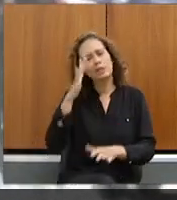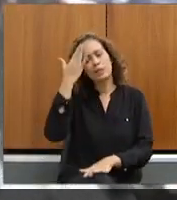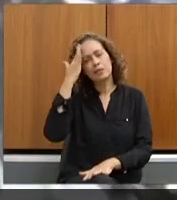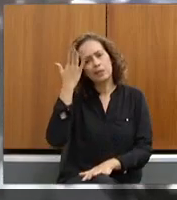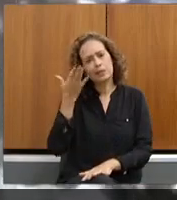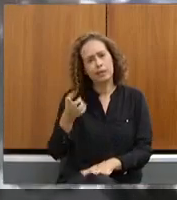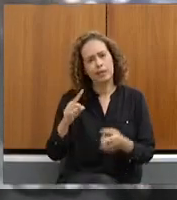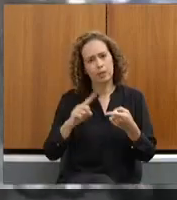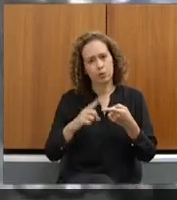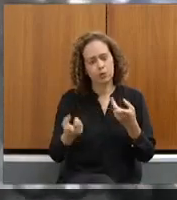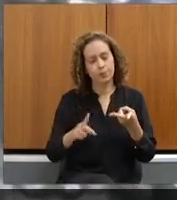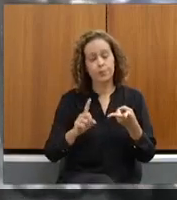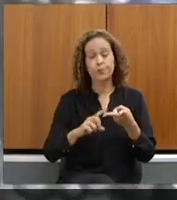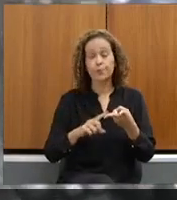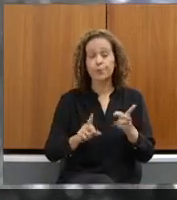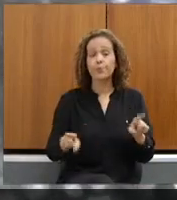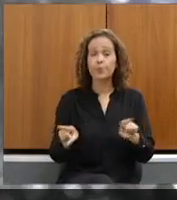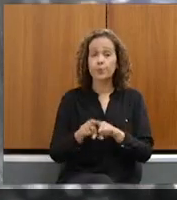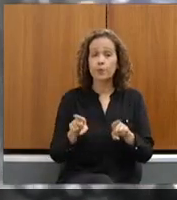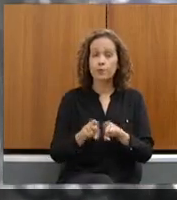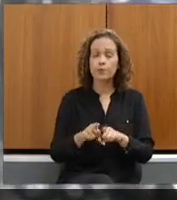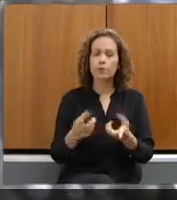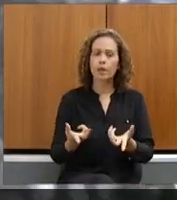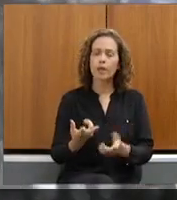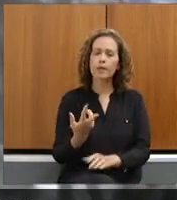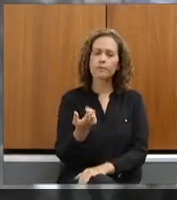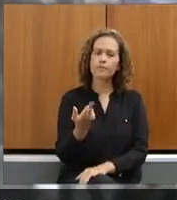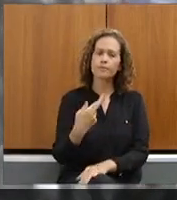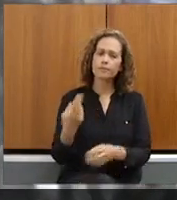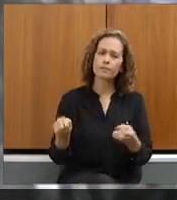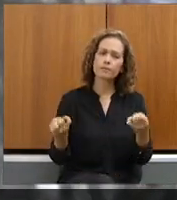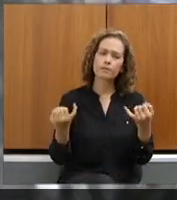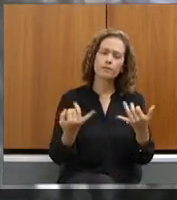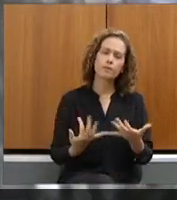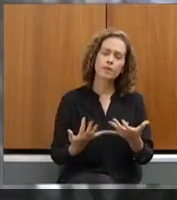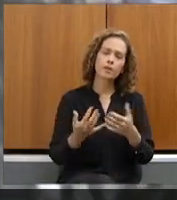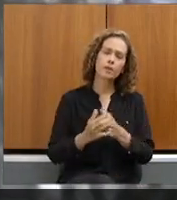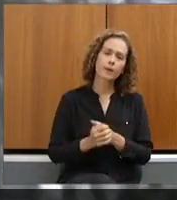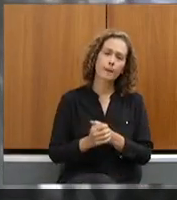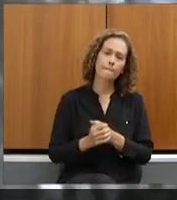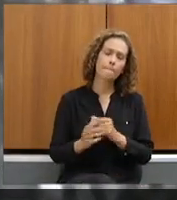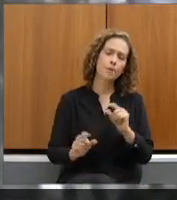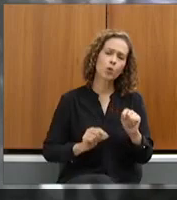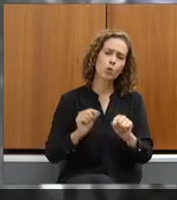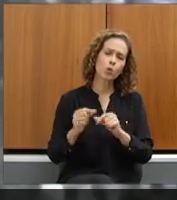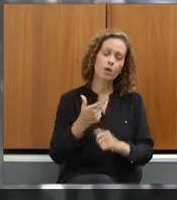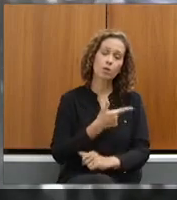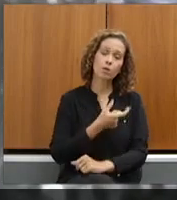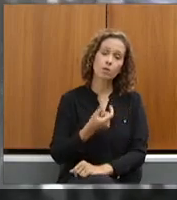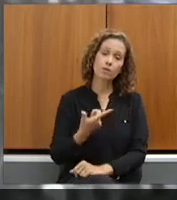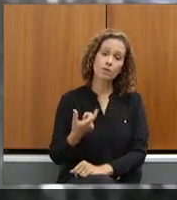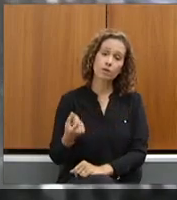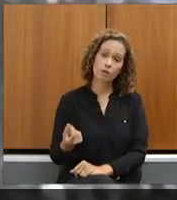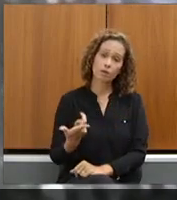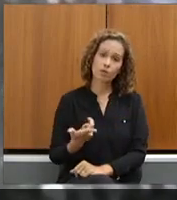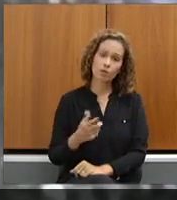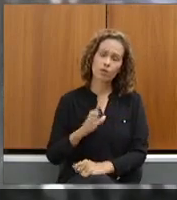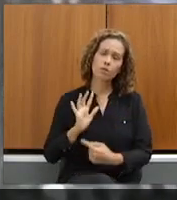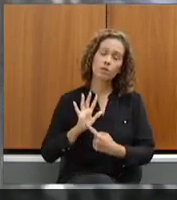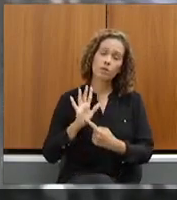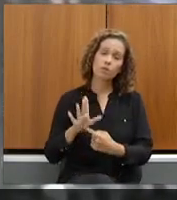e eu queria também ouvir o senhor é que em 2020